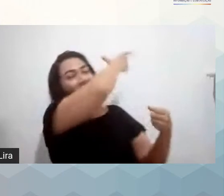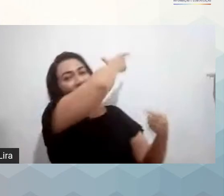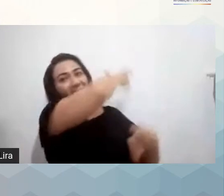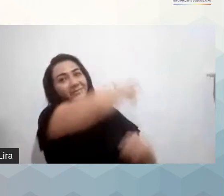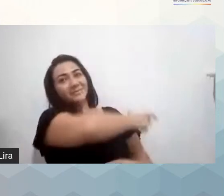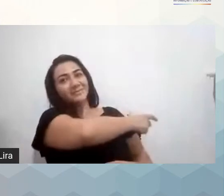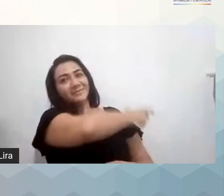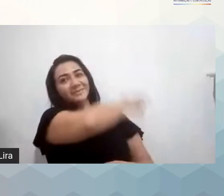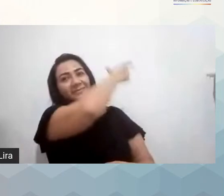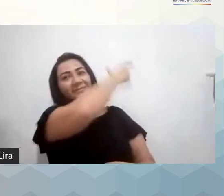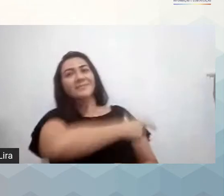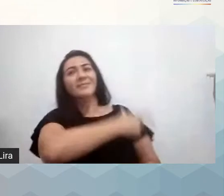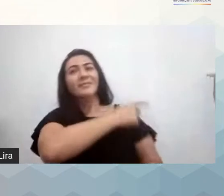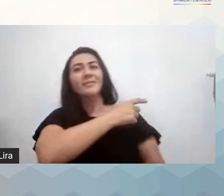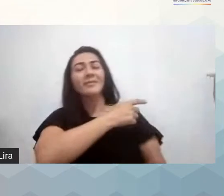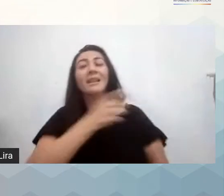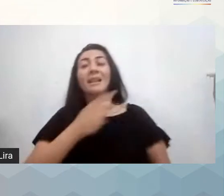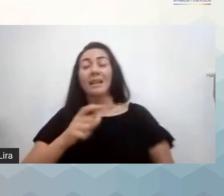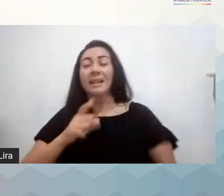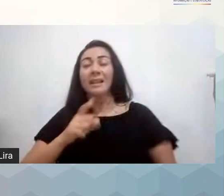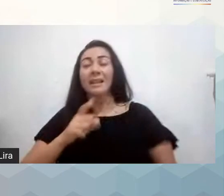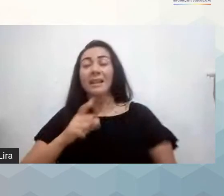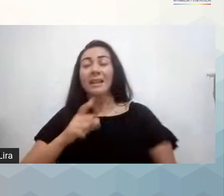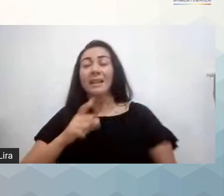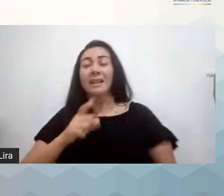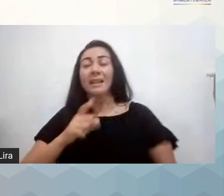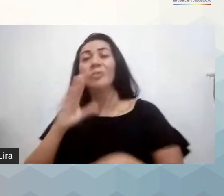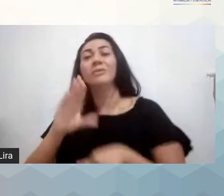de cinza escuro, onde tem